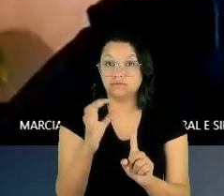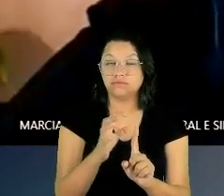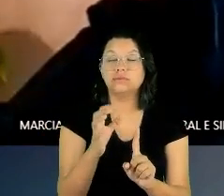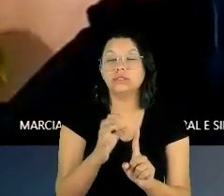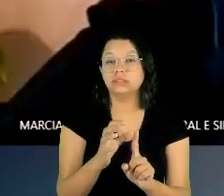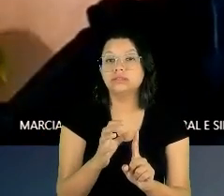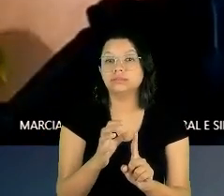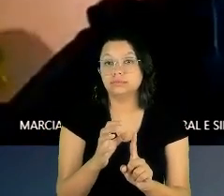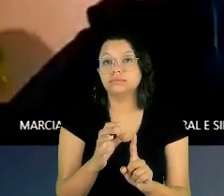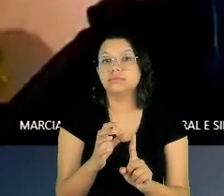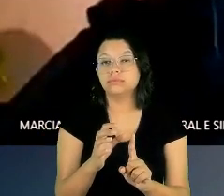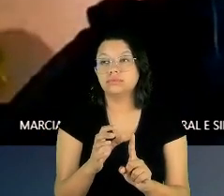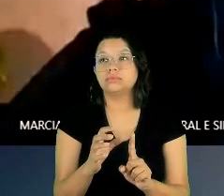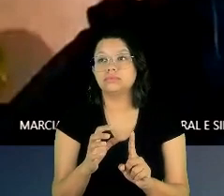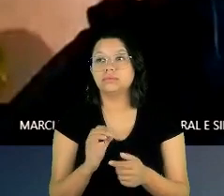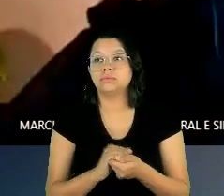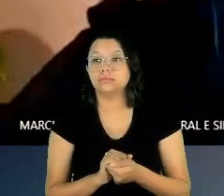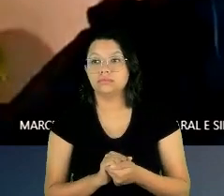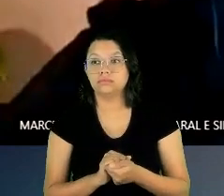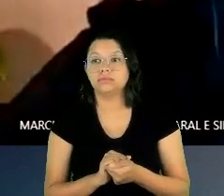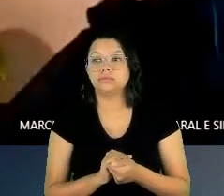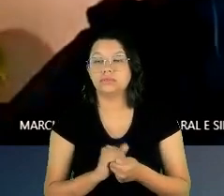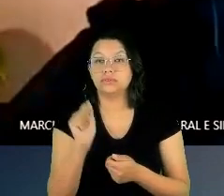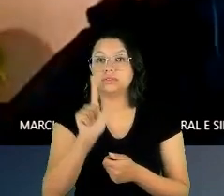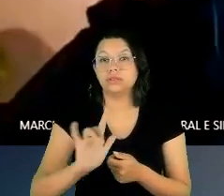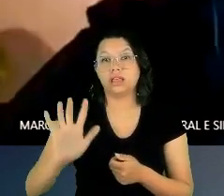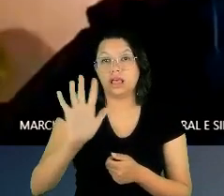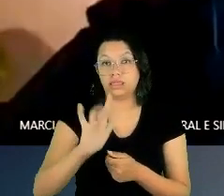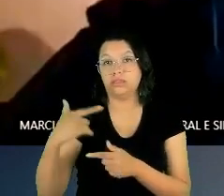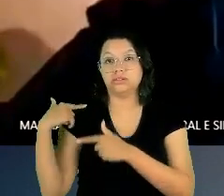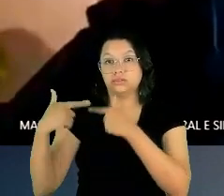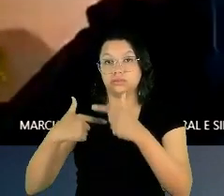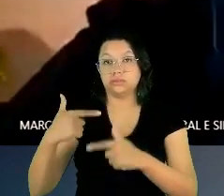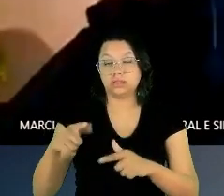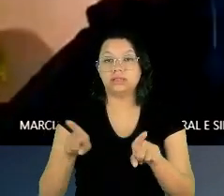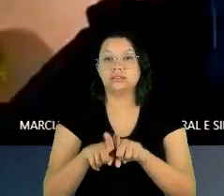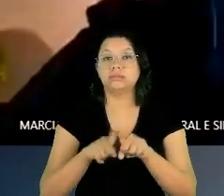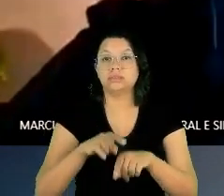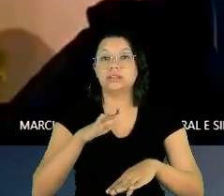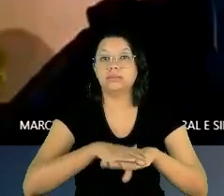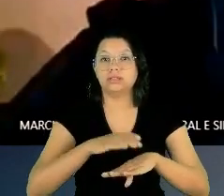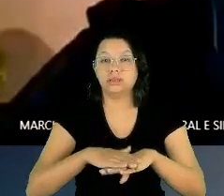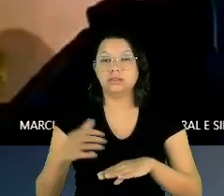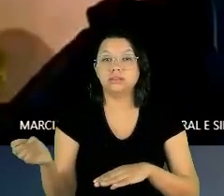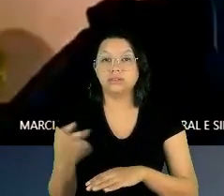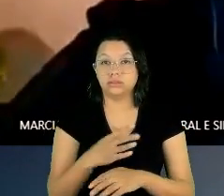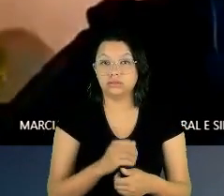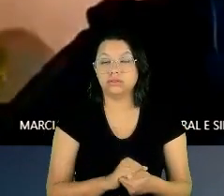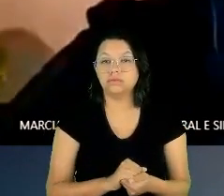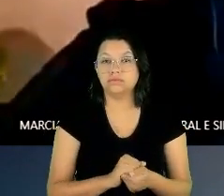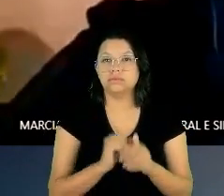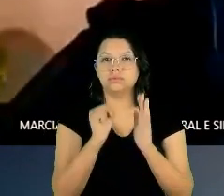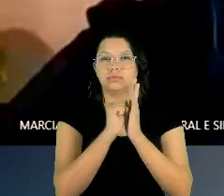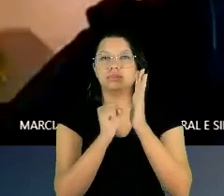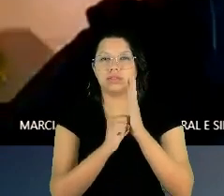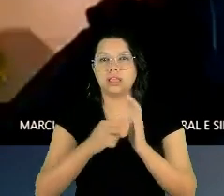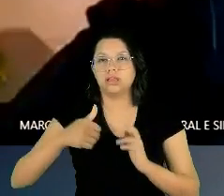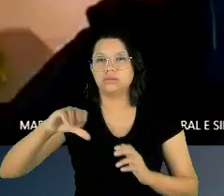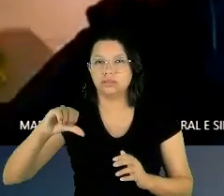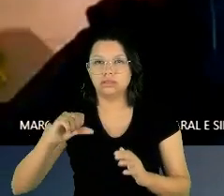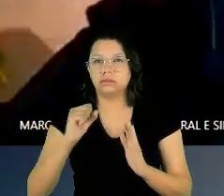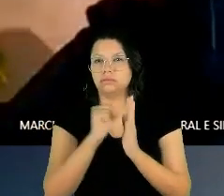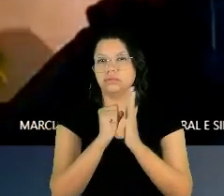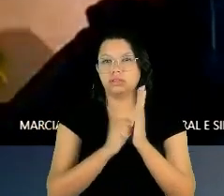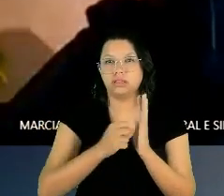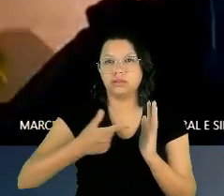essa influência, de ter, a partir dessa influência da lógica clássica e da matemática moderna, né, do século